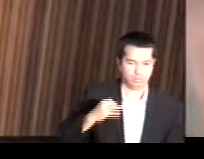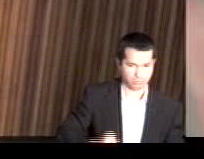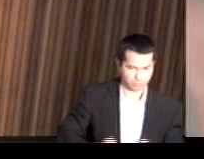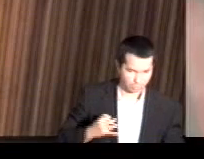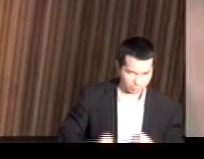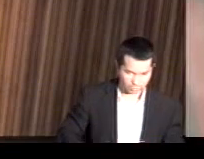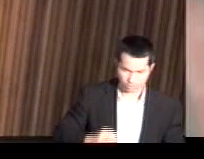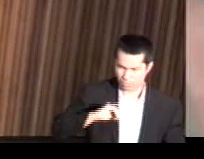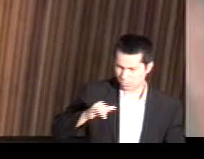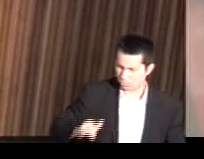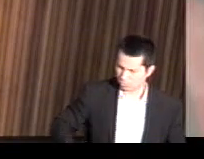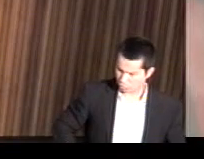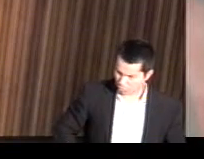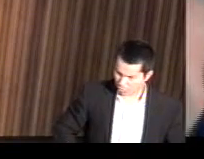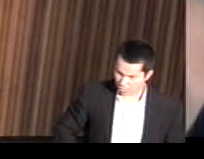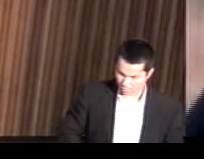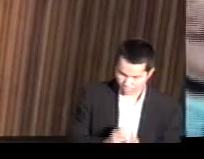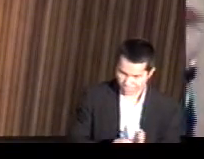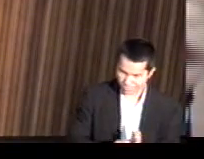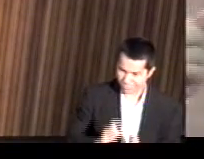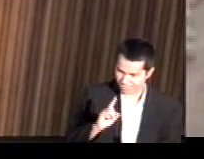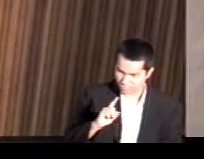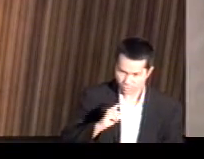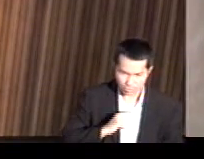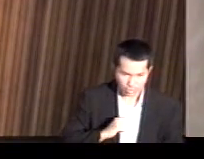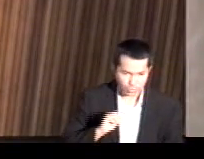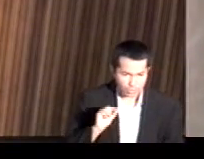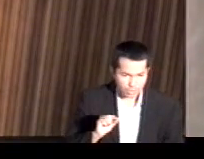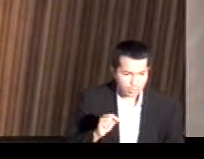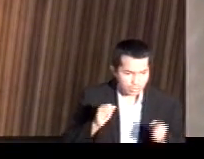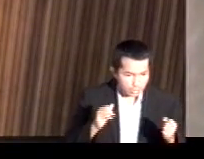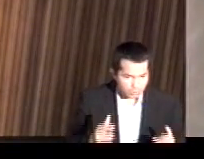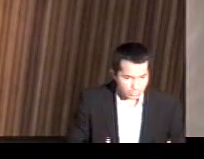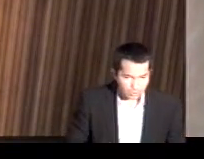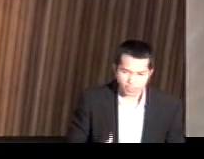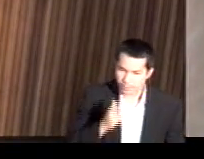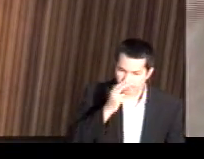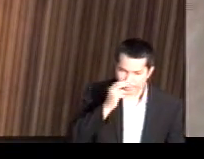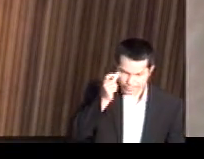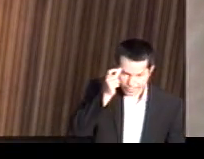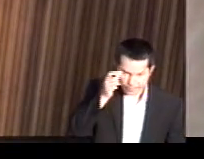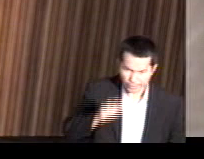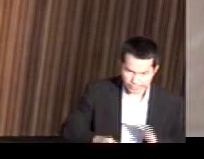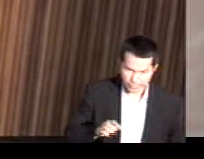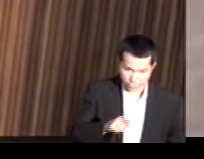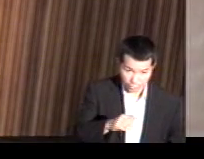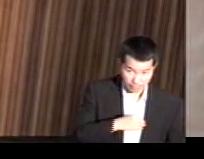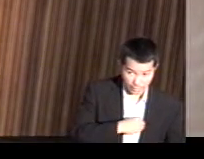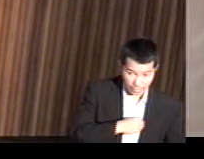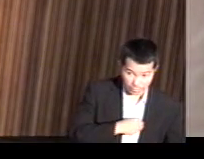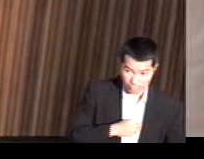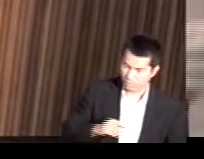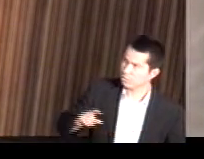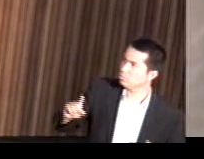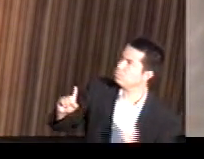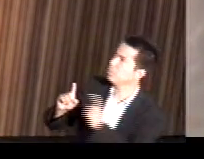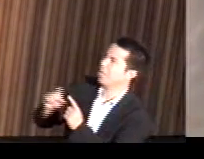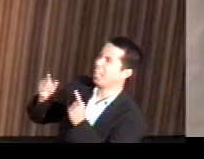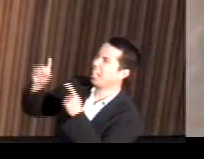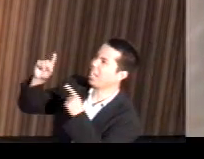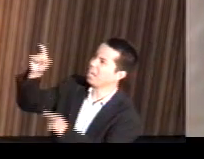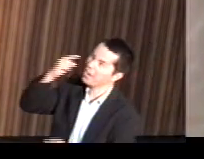lá em Jó capítulo 1, até que Jesus morresse e ressuscitasse. E quando Jesus morreu e ressuscitou, lá no capítulo